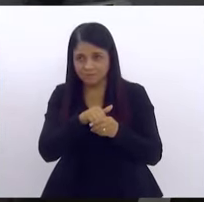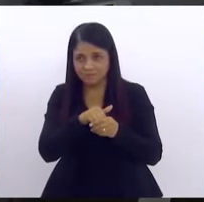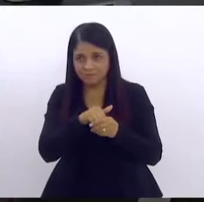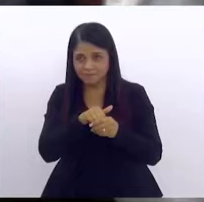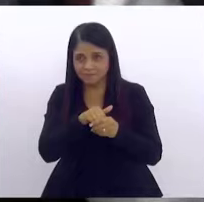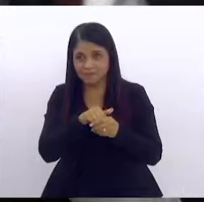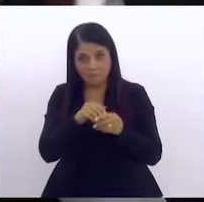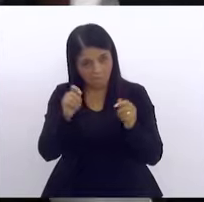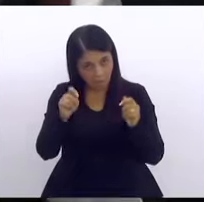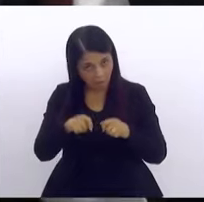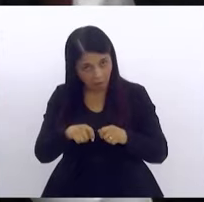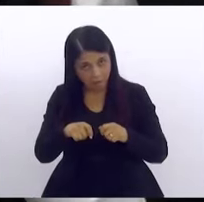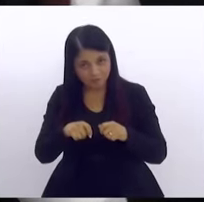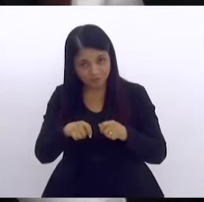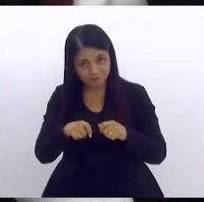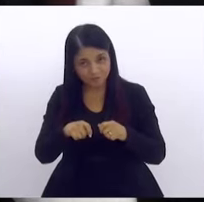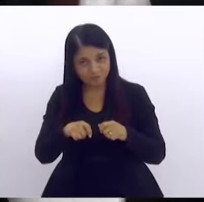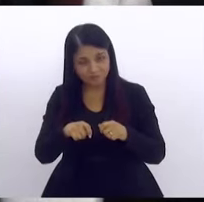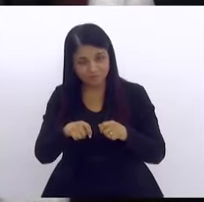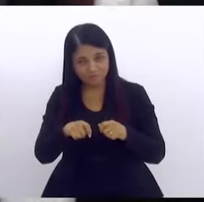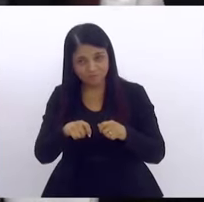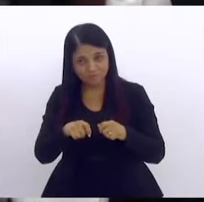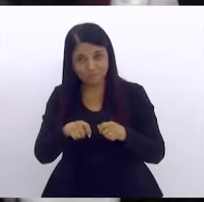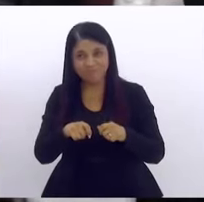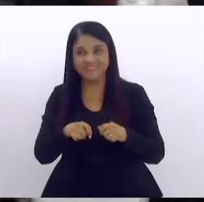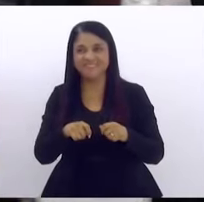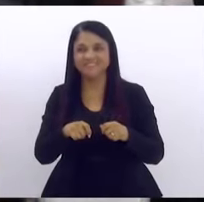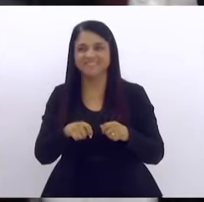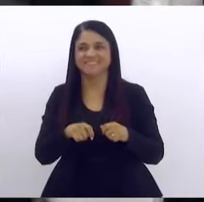Não é possível, presidente? Vamos.